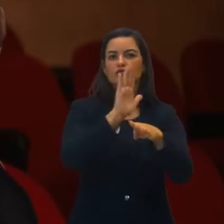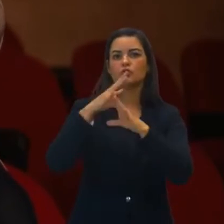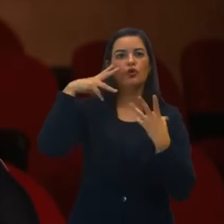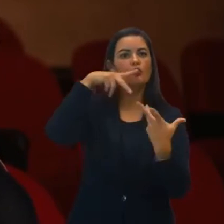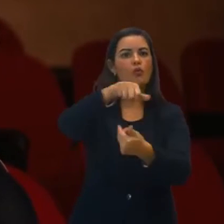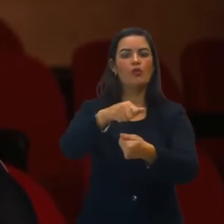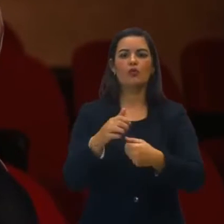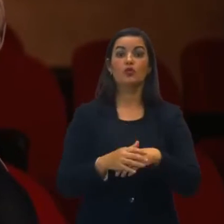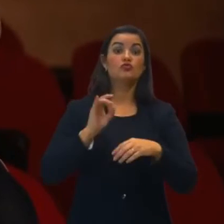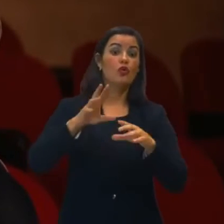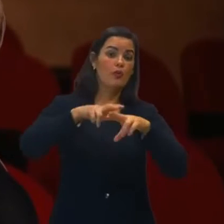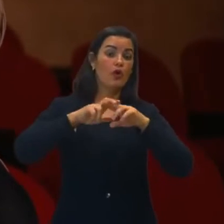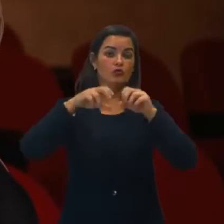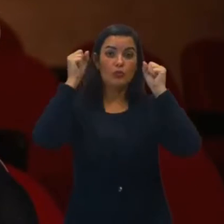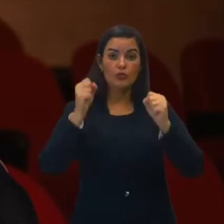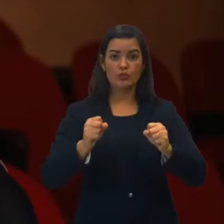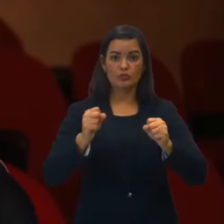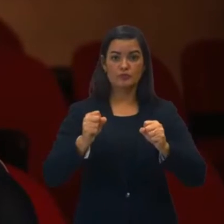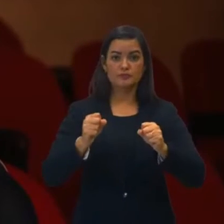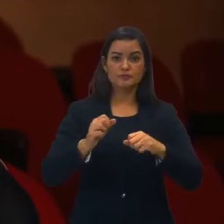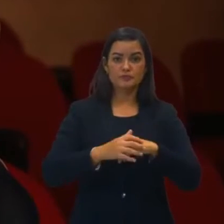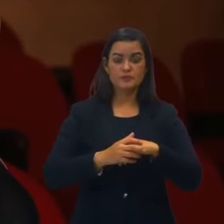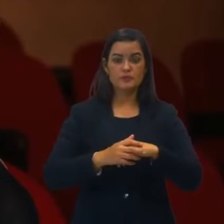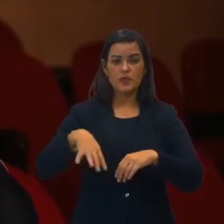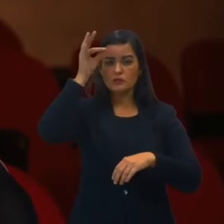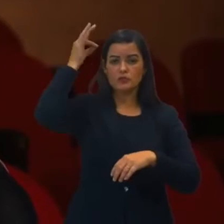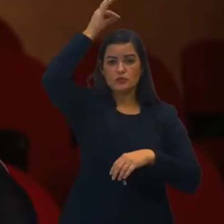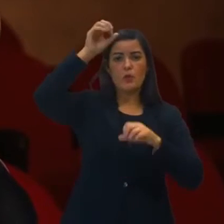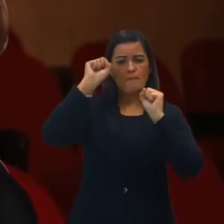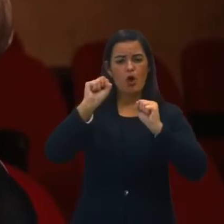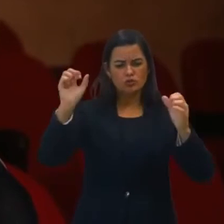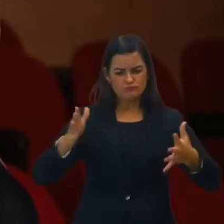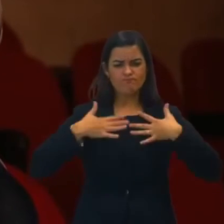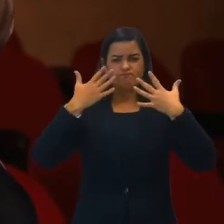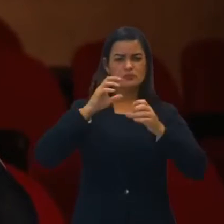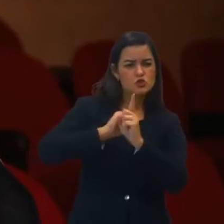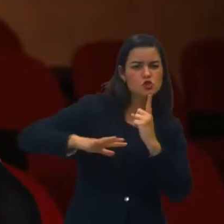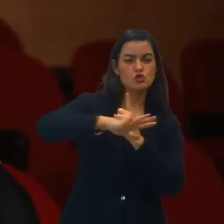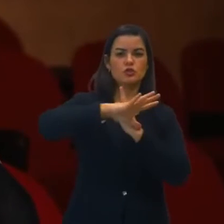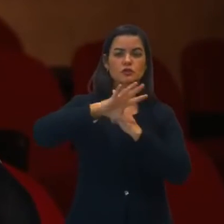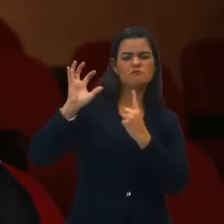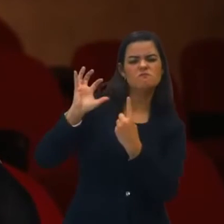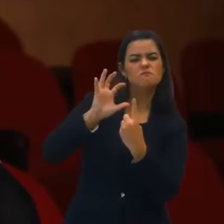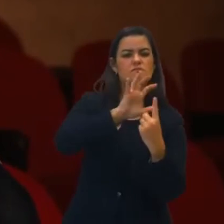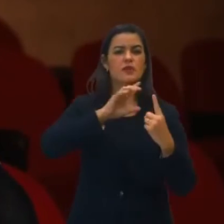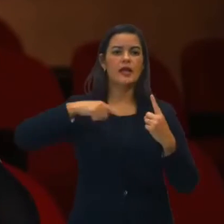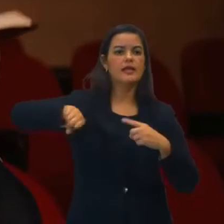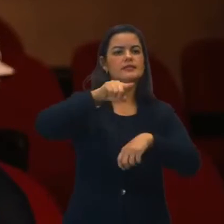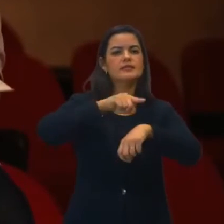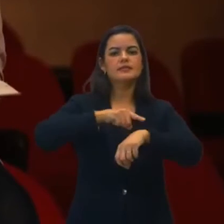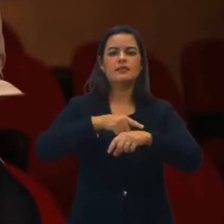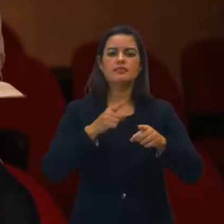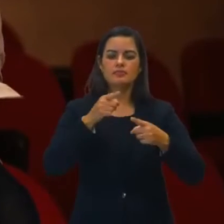no poder do Espírito Santo a igreja pode impactar a sociedade e influenciar o nosso tempo e a nossa geração. Mas eu